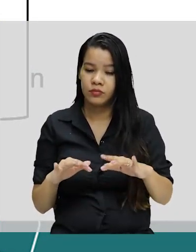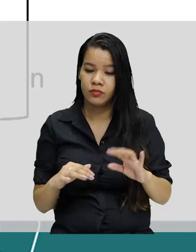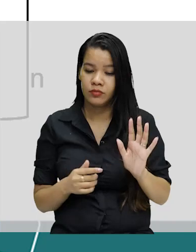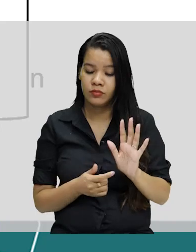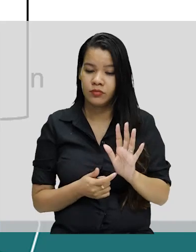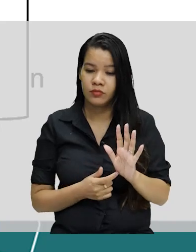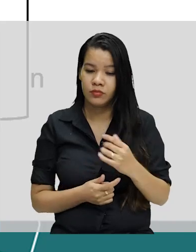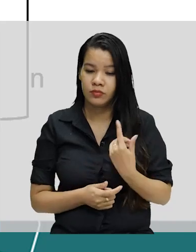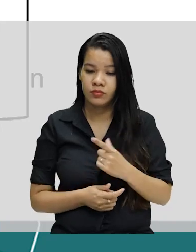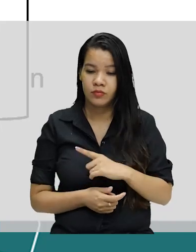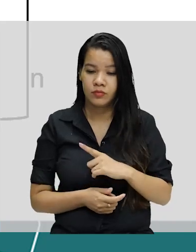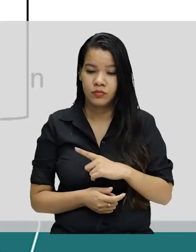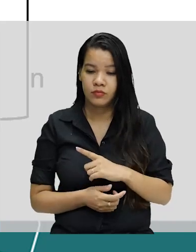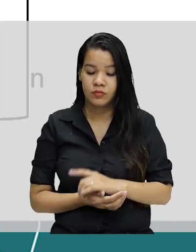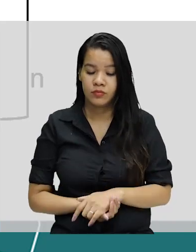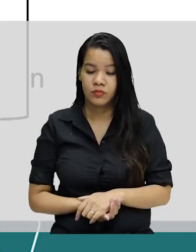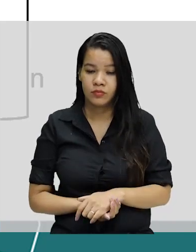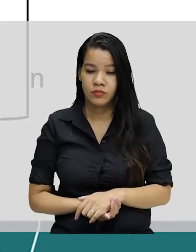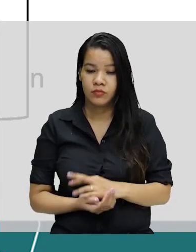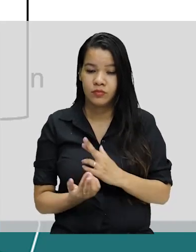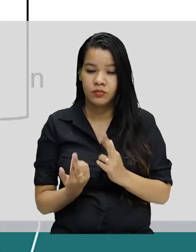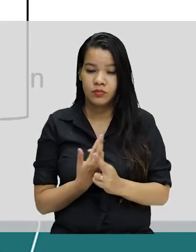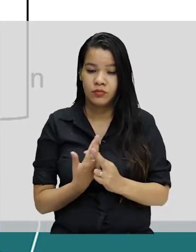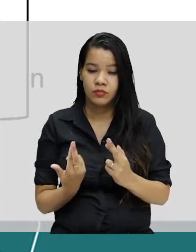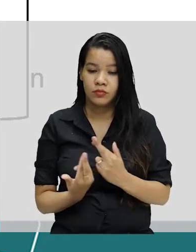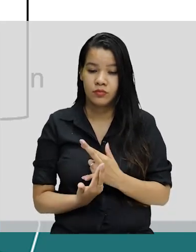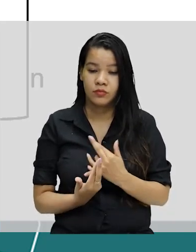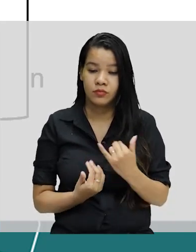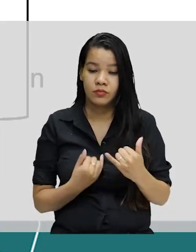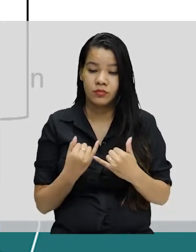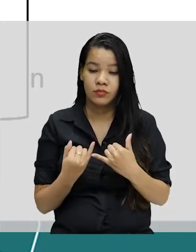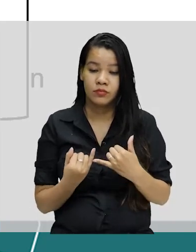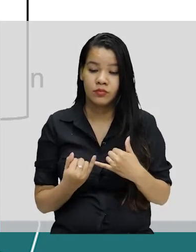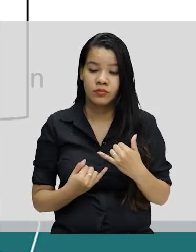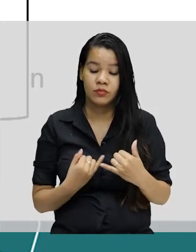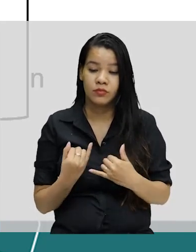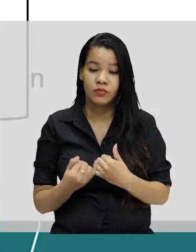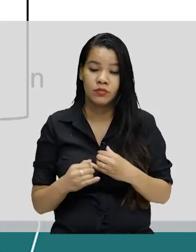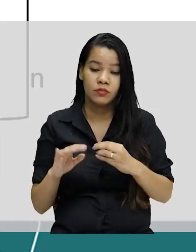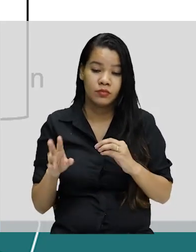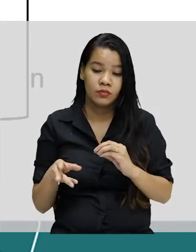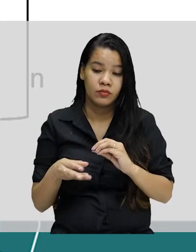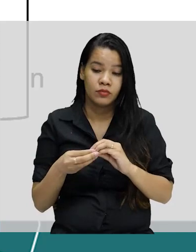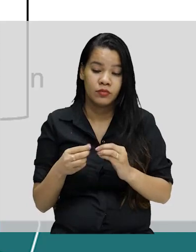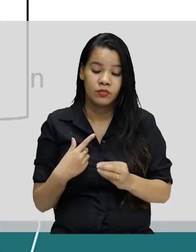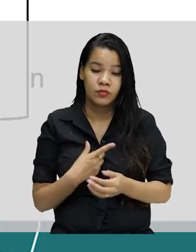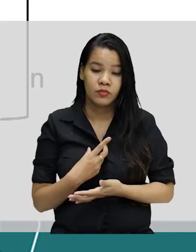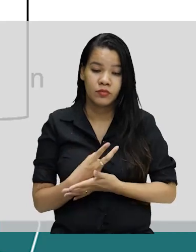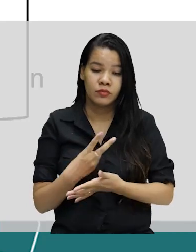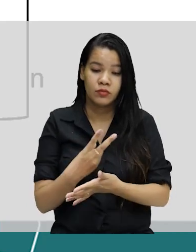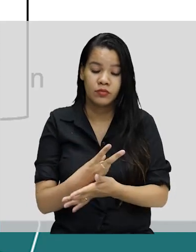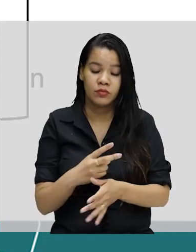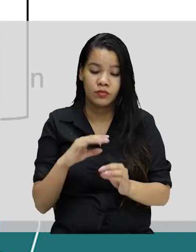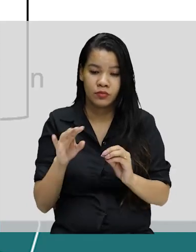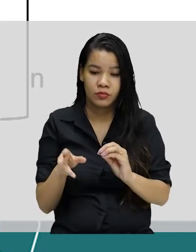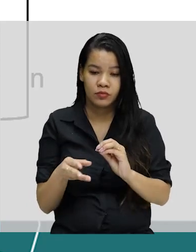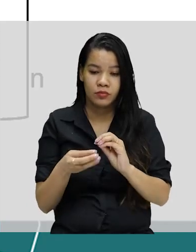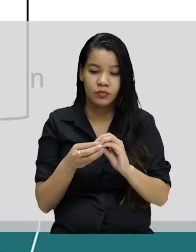no caso, nós temos uma reação de adição. Nós vamos sempre estar adicionando o